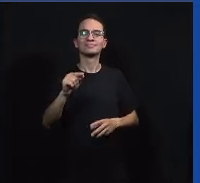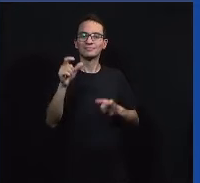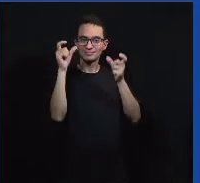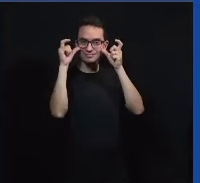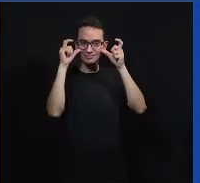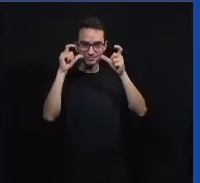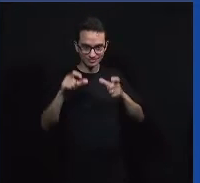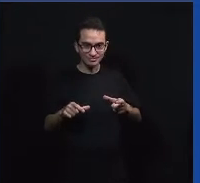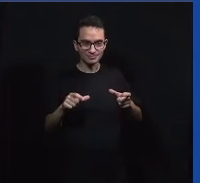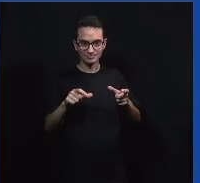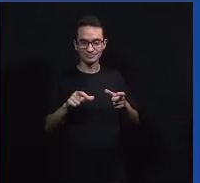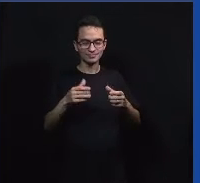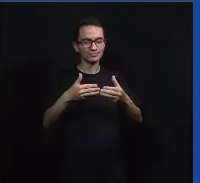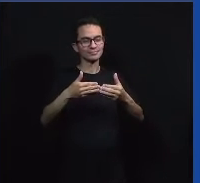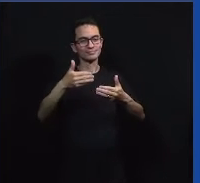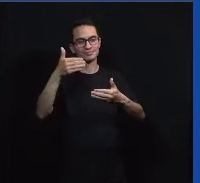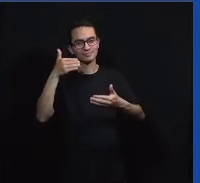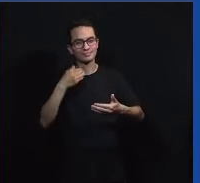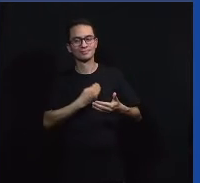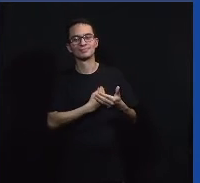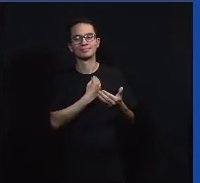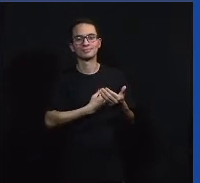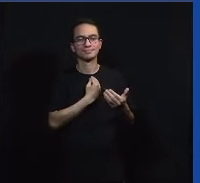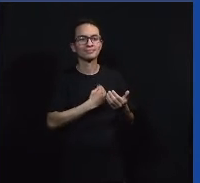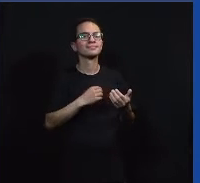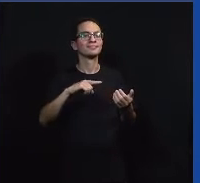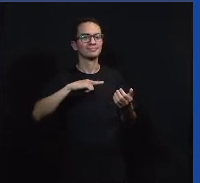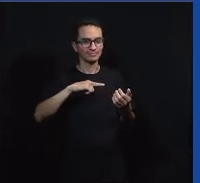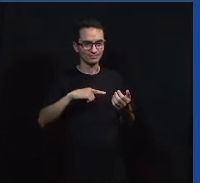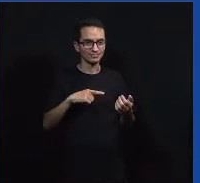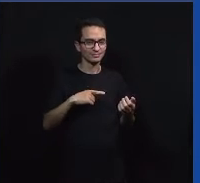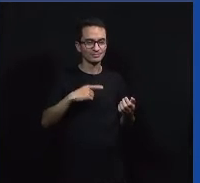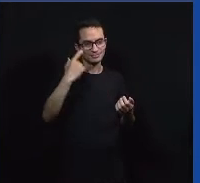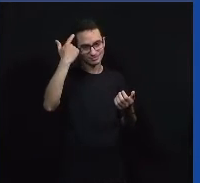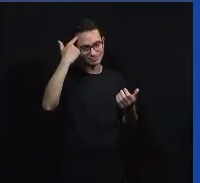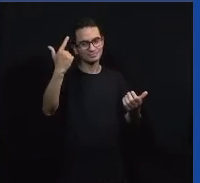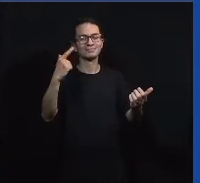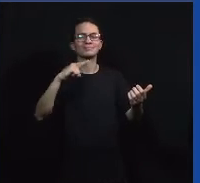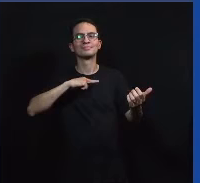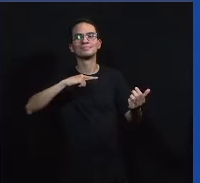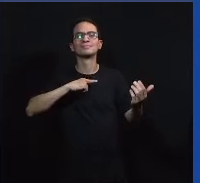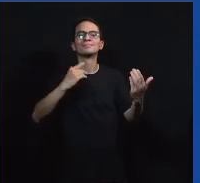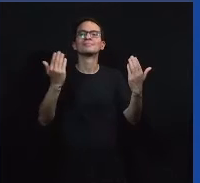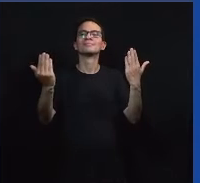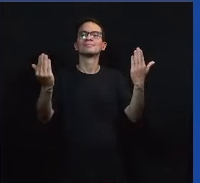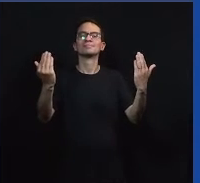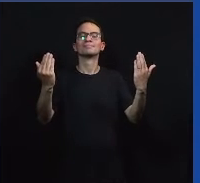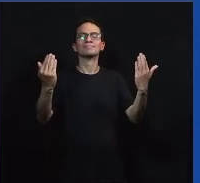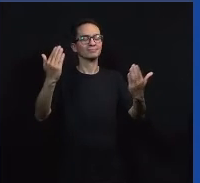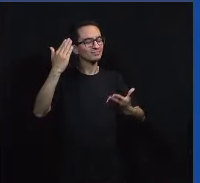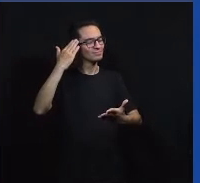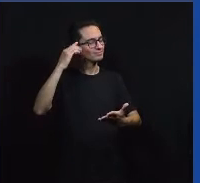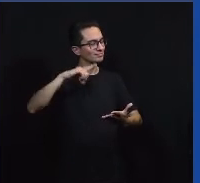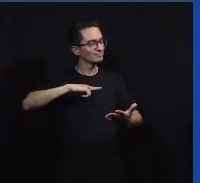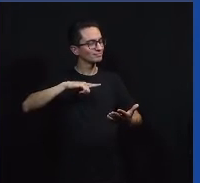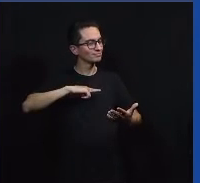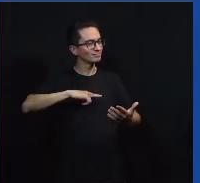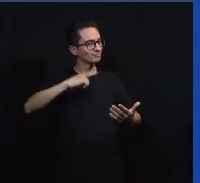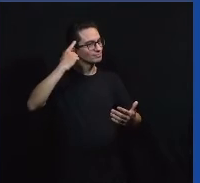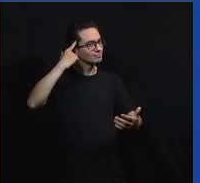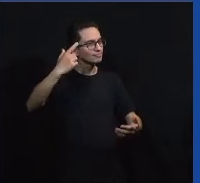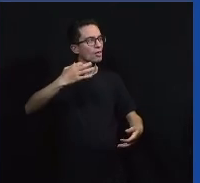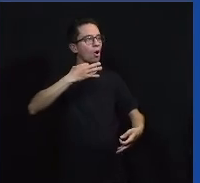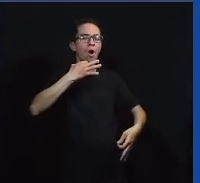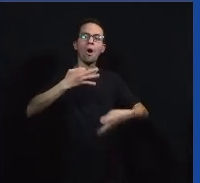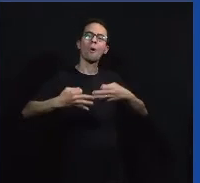que era mais presente. Existia essa desconfiança e assim como o pessoal já comentou, o compromisso